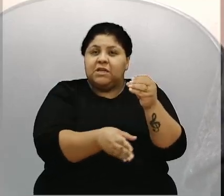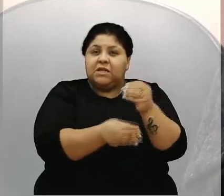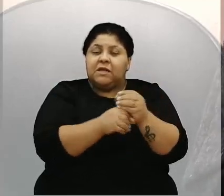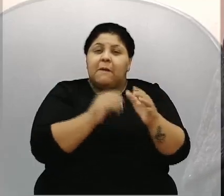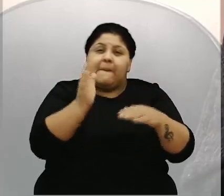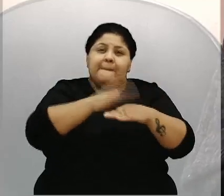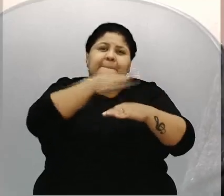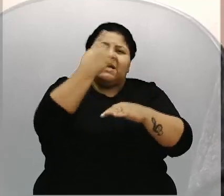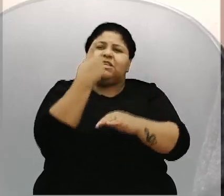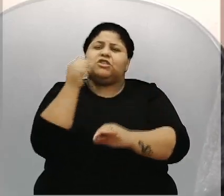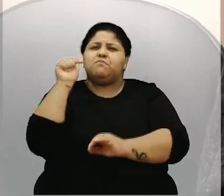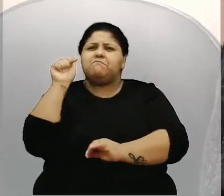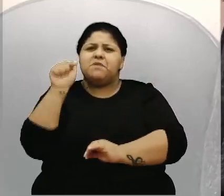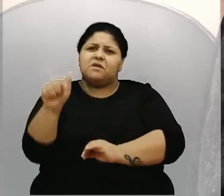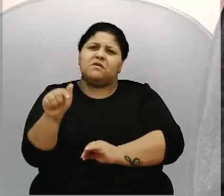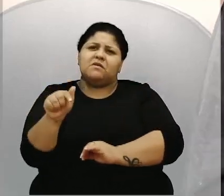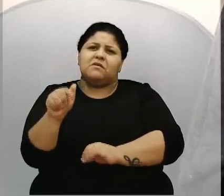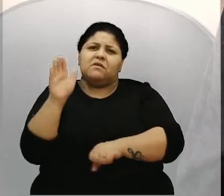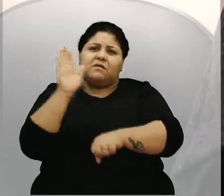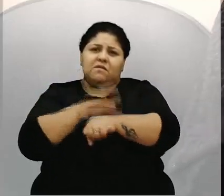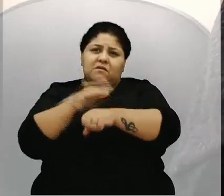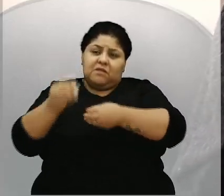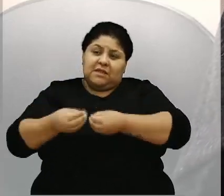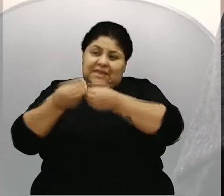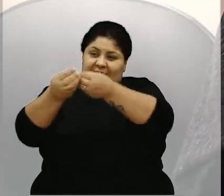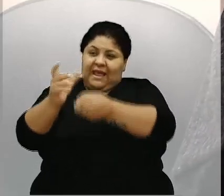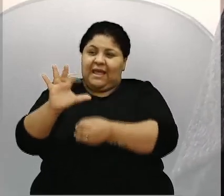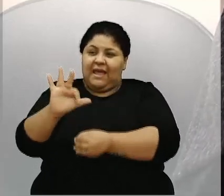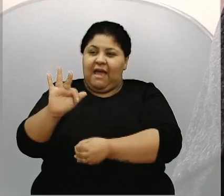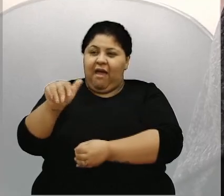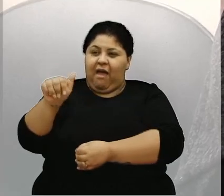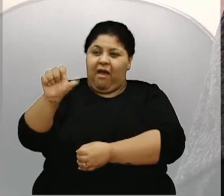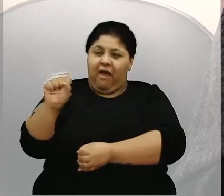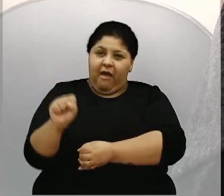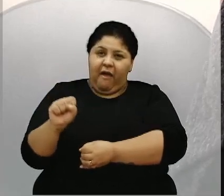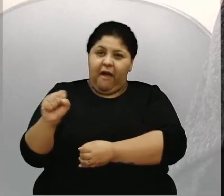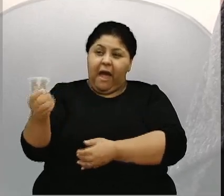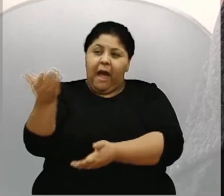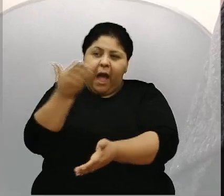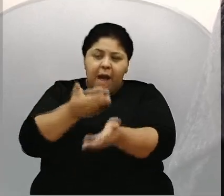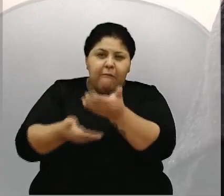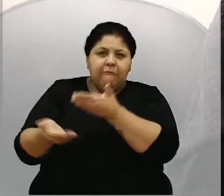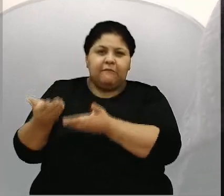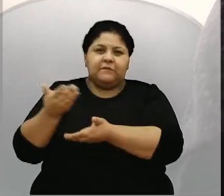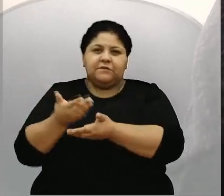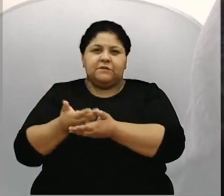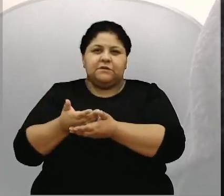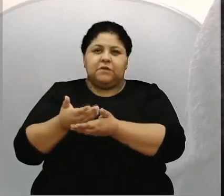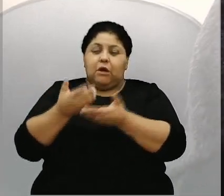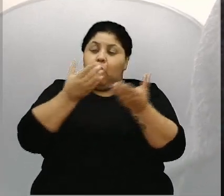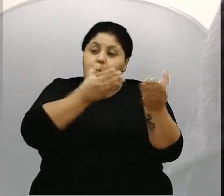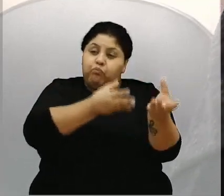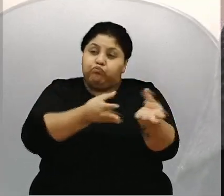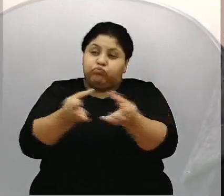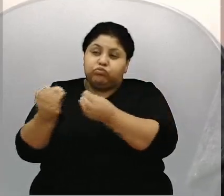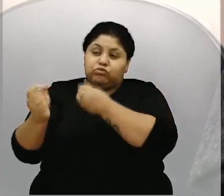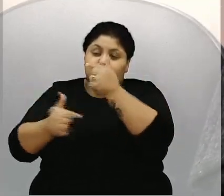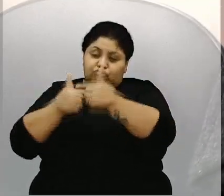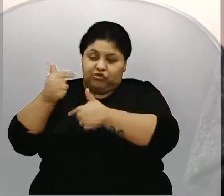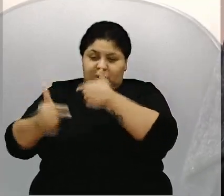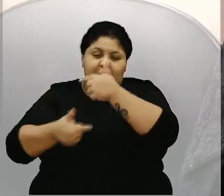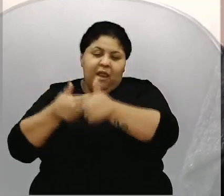e que estavam sendo naquele momento entregues à FAS para atender a muitos dos serviços que